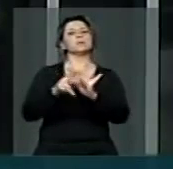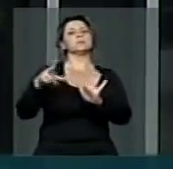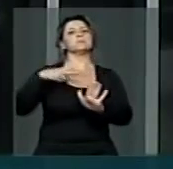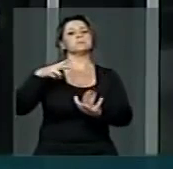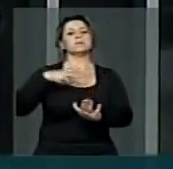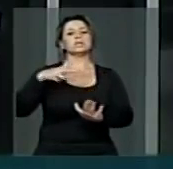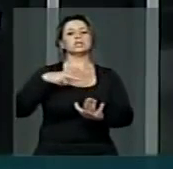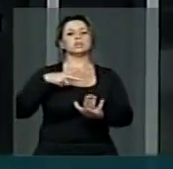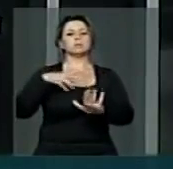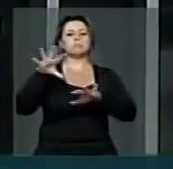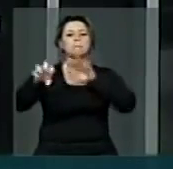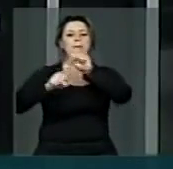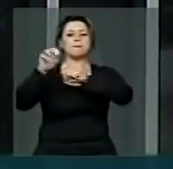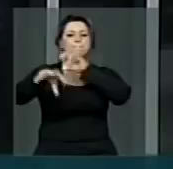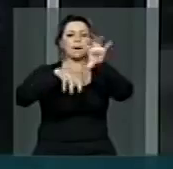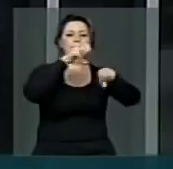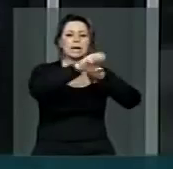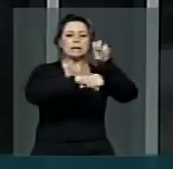absorveram